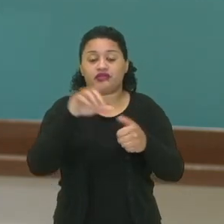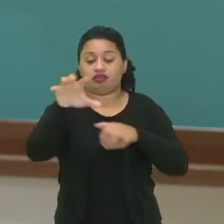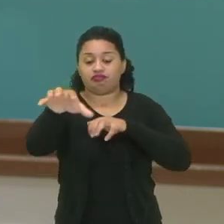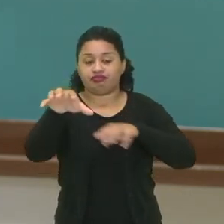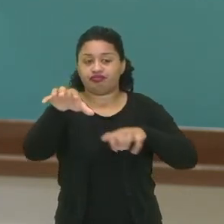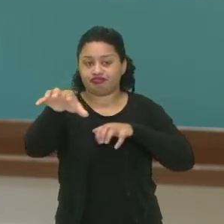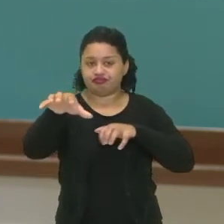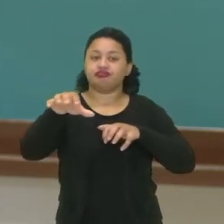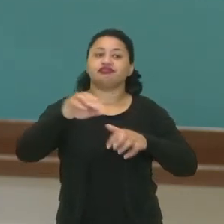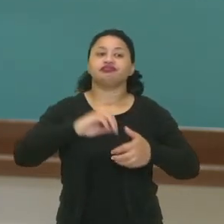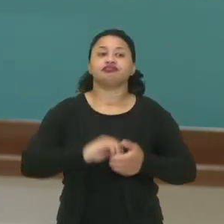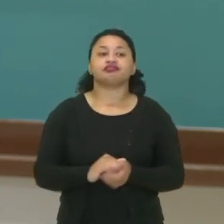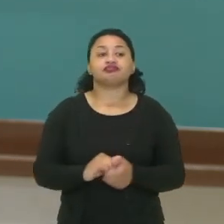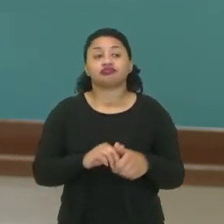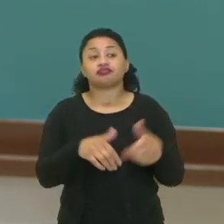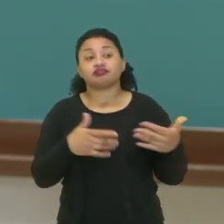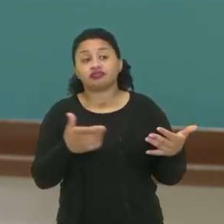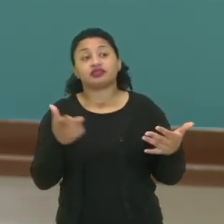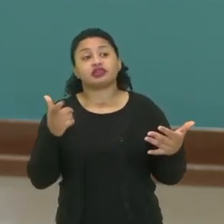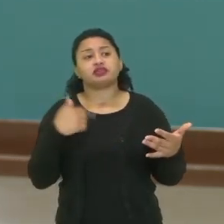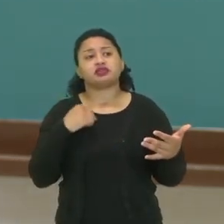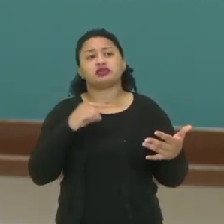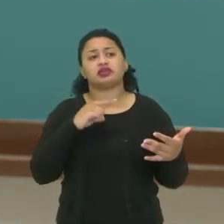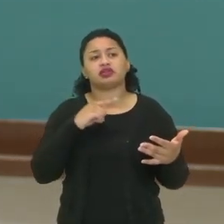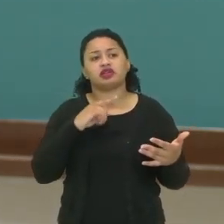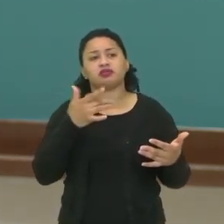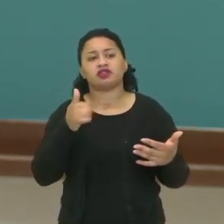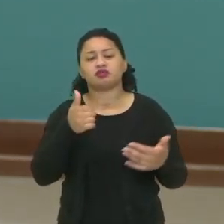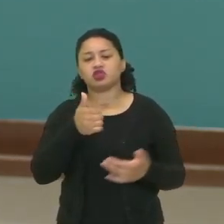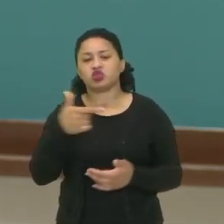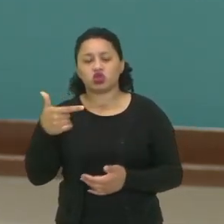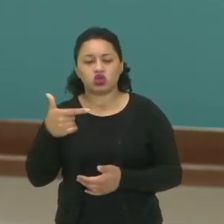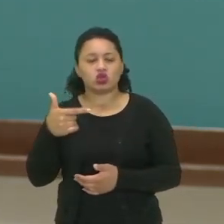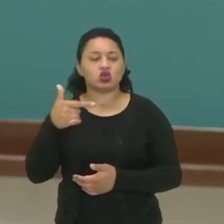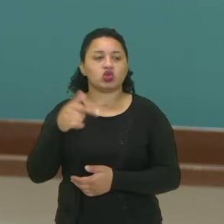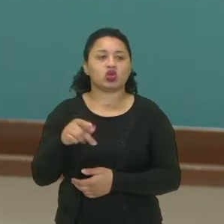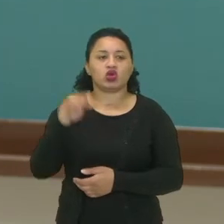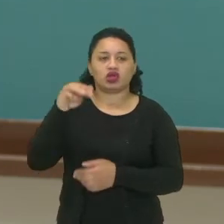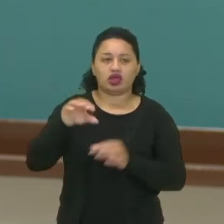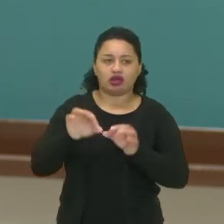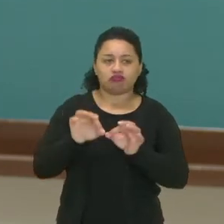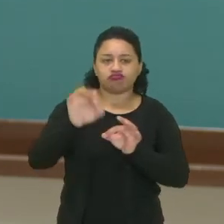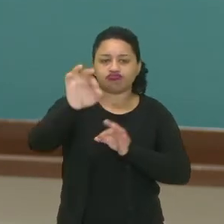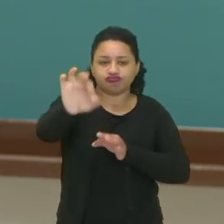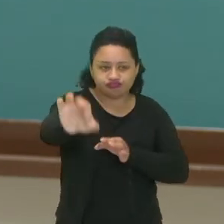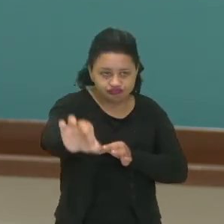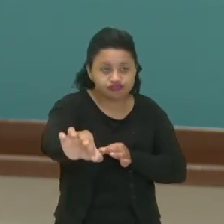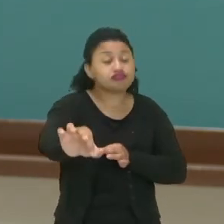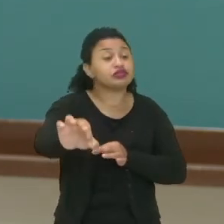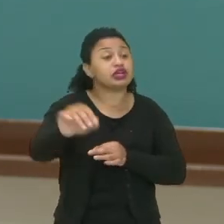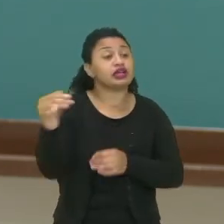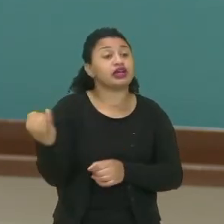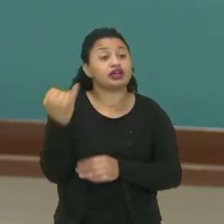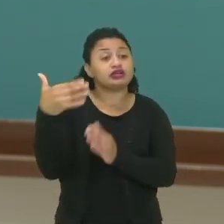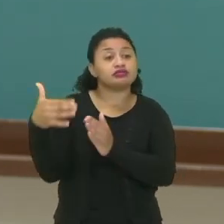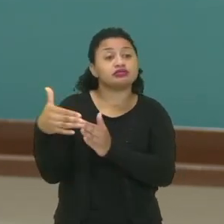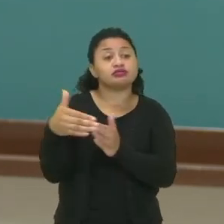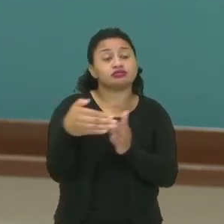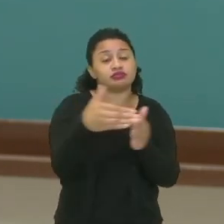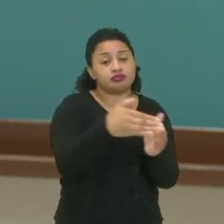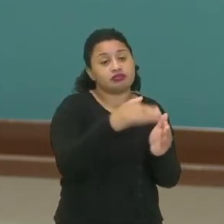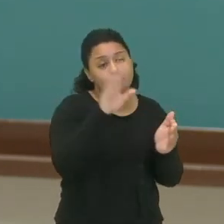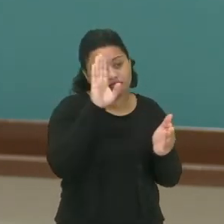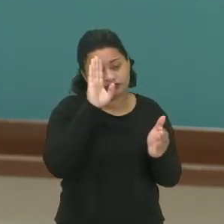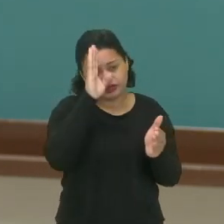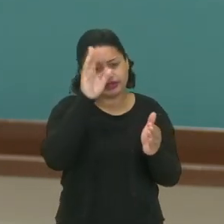continentes, ok? Então tem cerca de 12 quilômetros de largura, né? E é importante para as rotas marítimas,